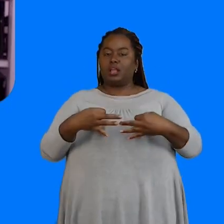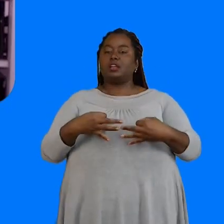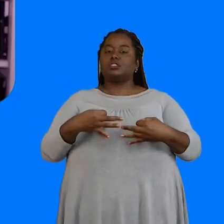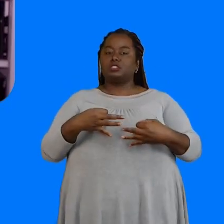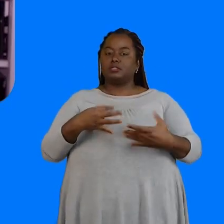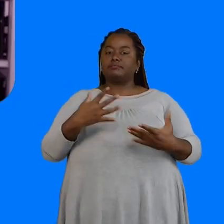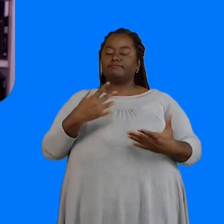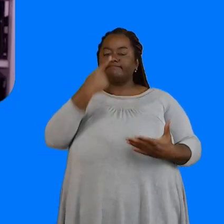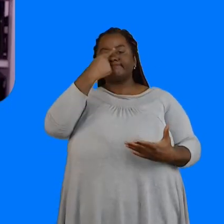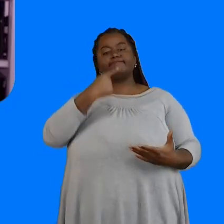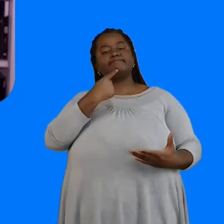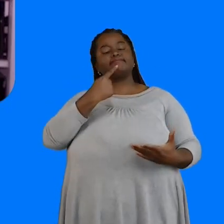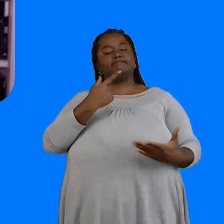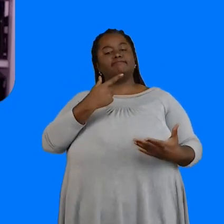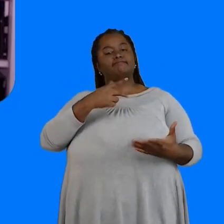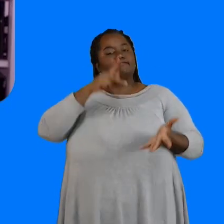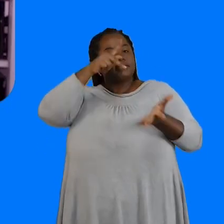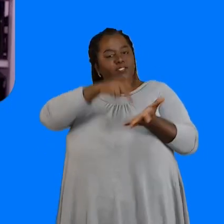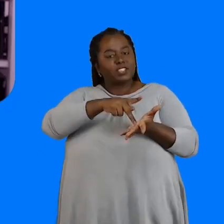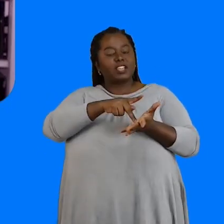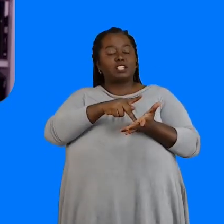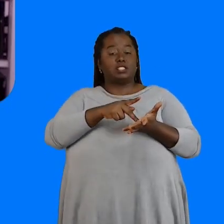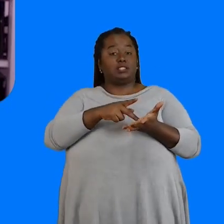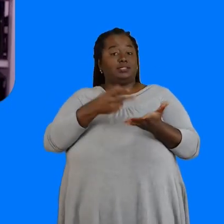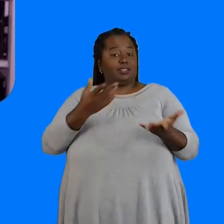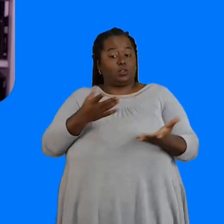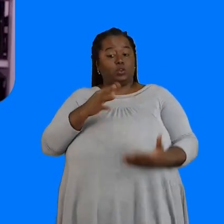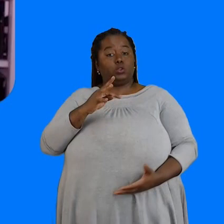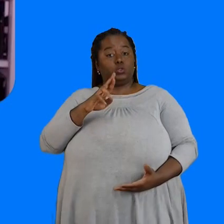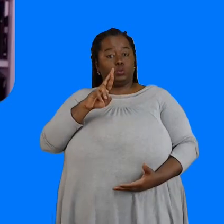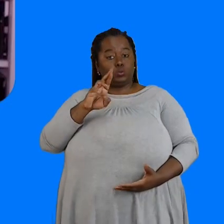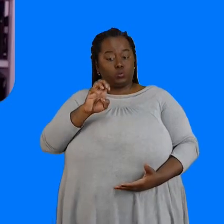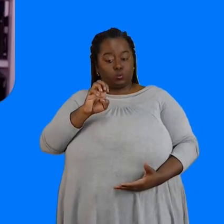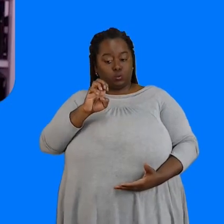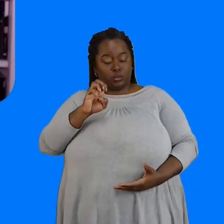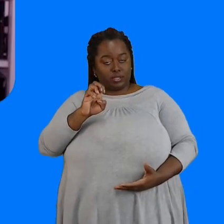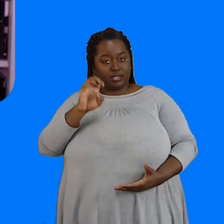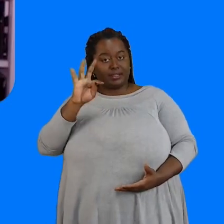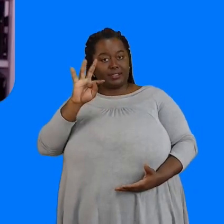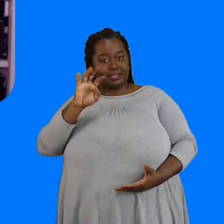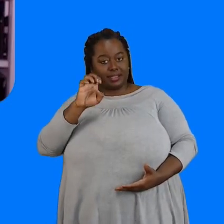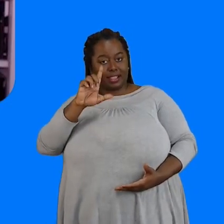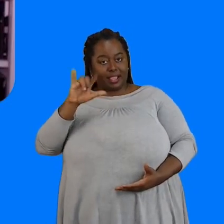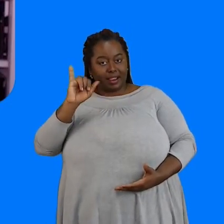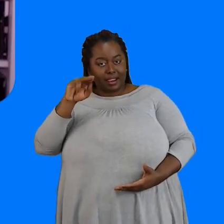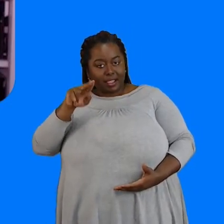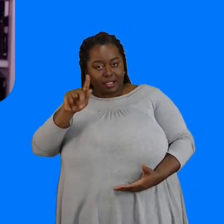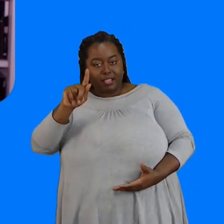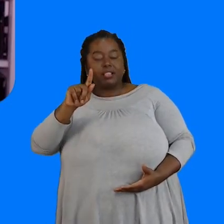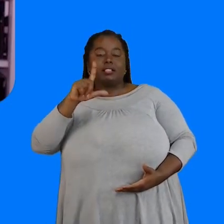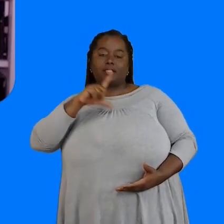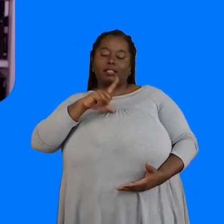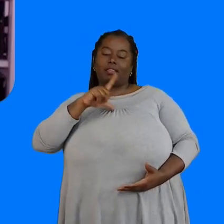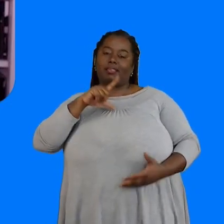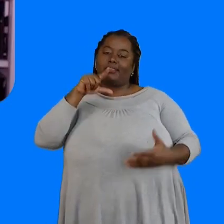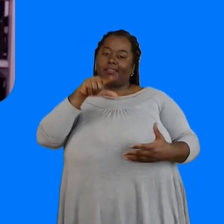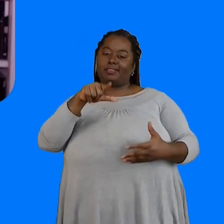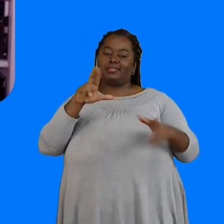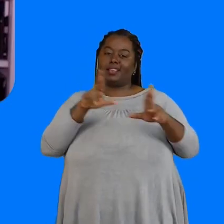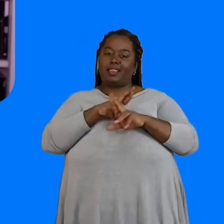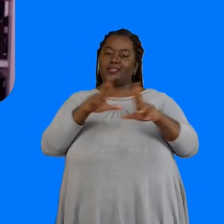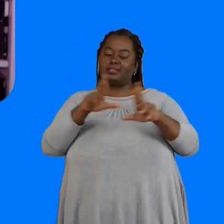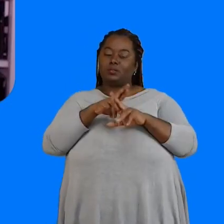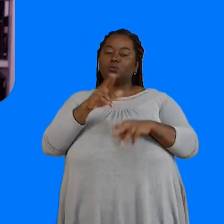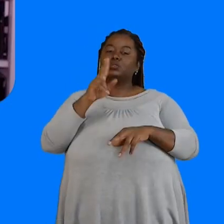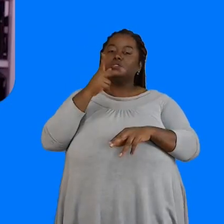acho que o truth telling tem isso, né? Dizer a verdade, contar a verdade, tem essa dimensão. Então é difícil, é claro,